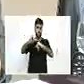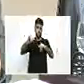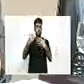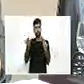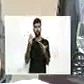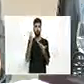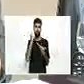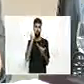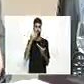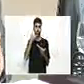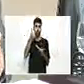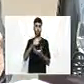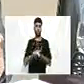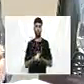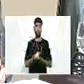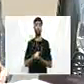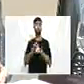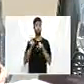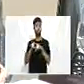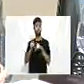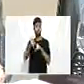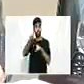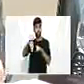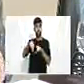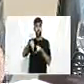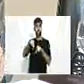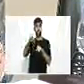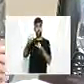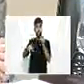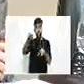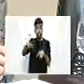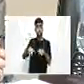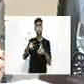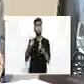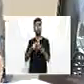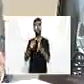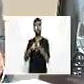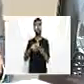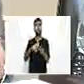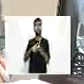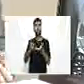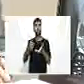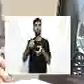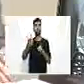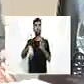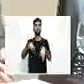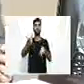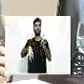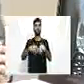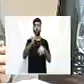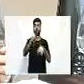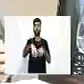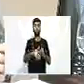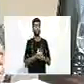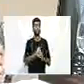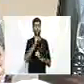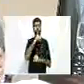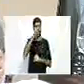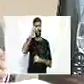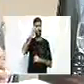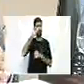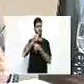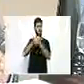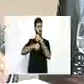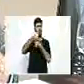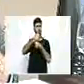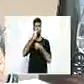se melhora e também existe as pessoas que saem jogando papel pro PR ruar fora né teve uma eu me lembro que ano